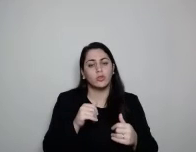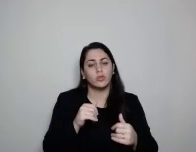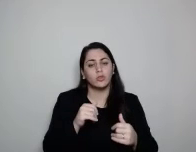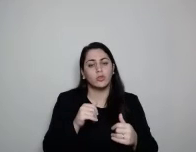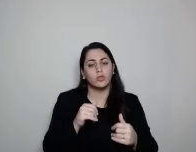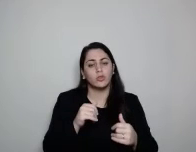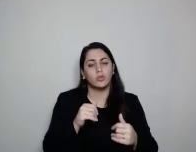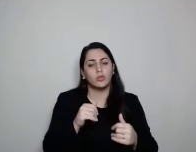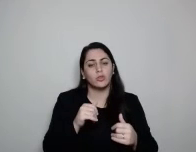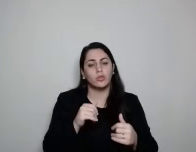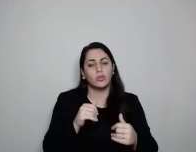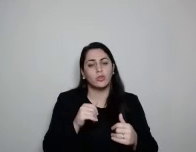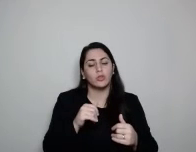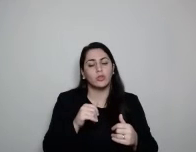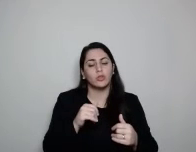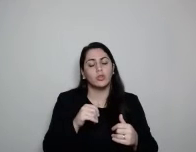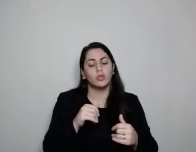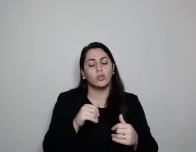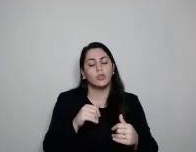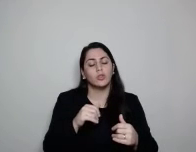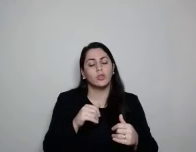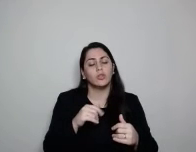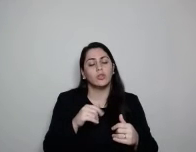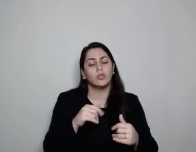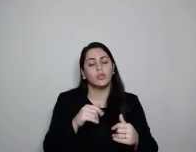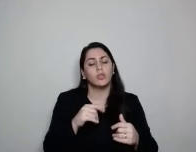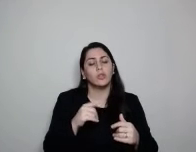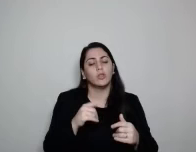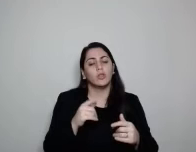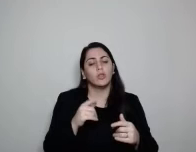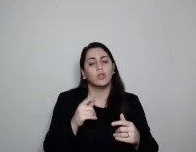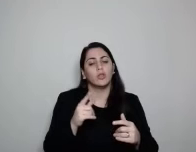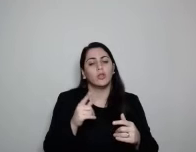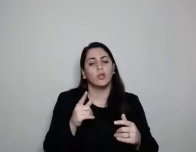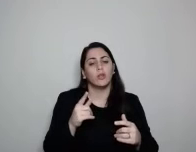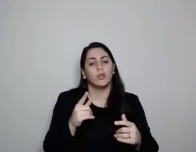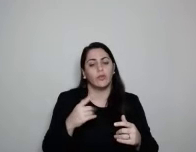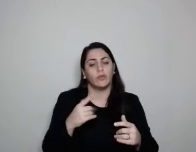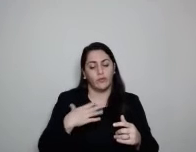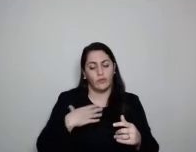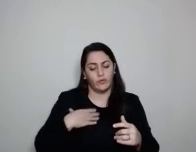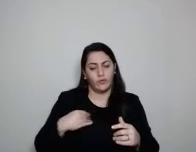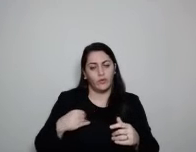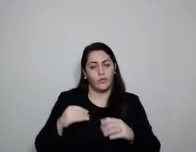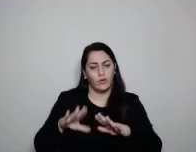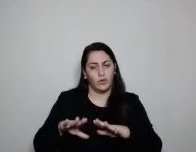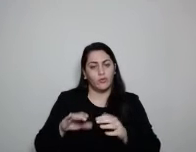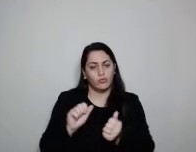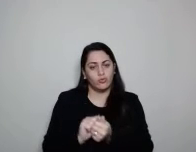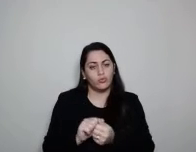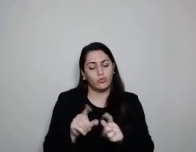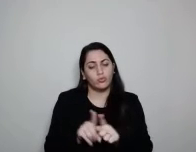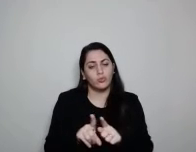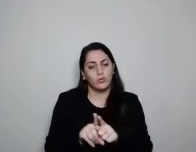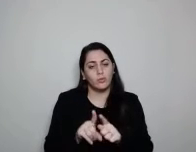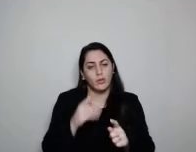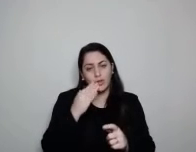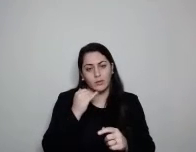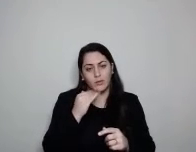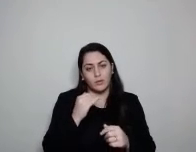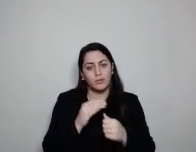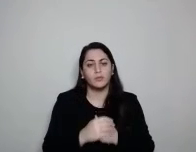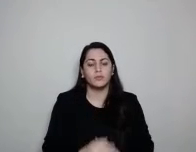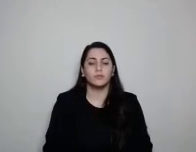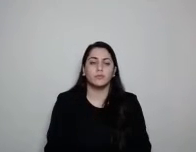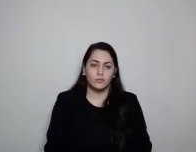Família, fixando a guarda de forma unilateral. Então, a gente teve um conflito de decisões. A primeira vara de